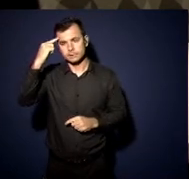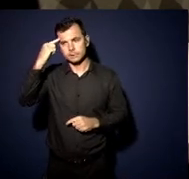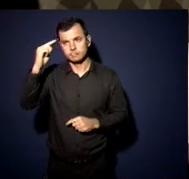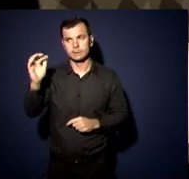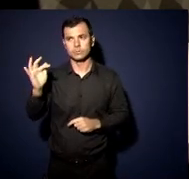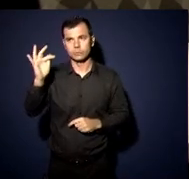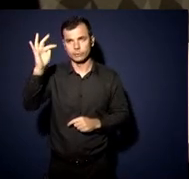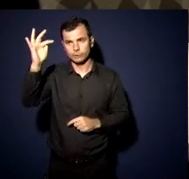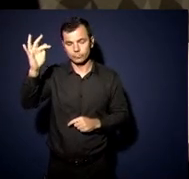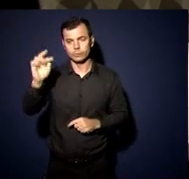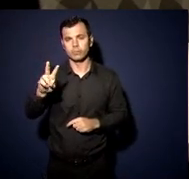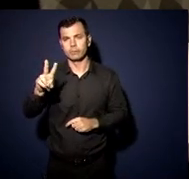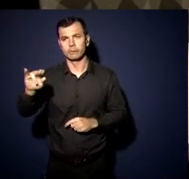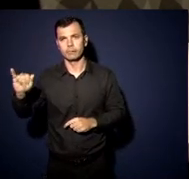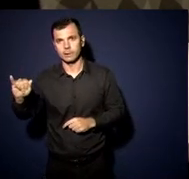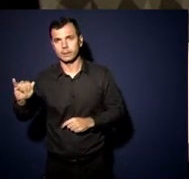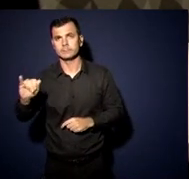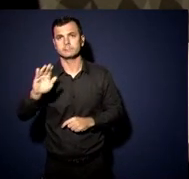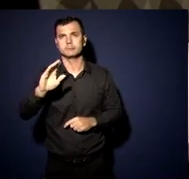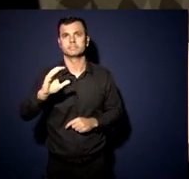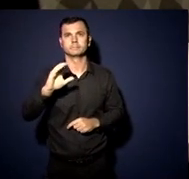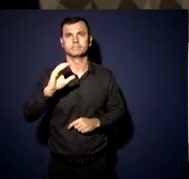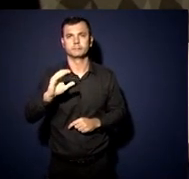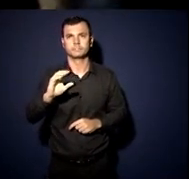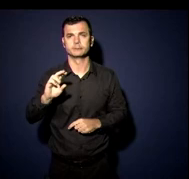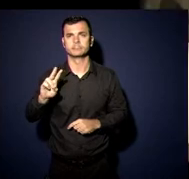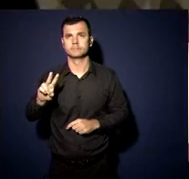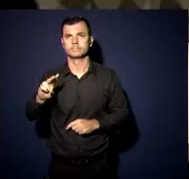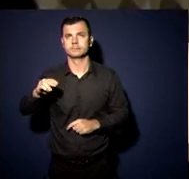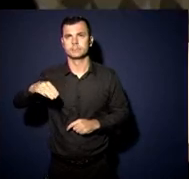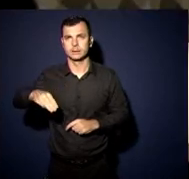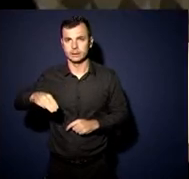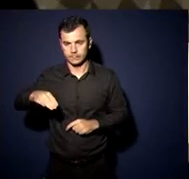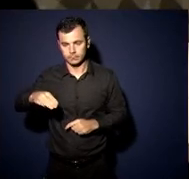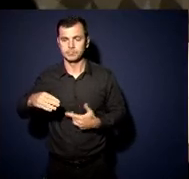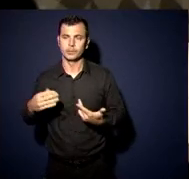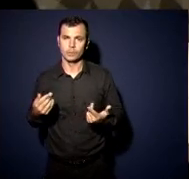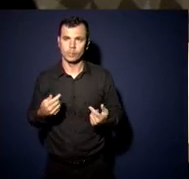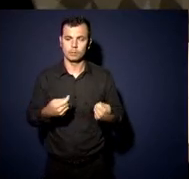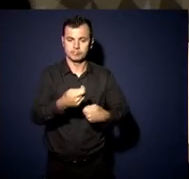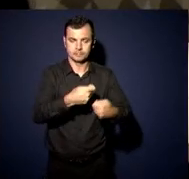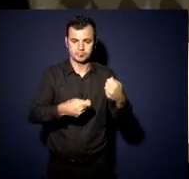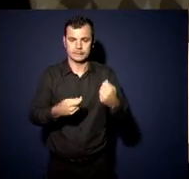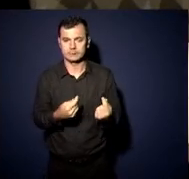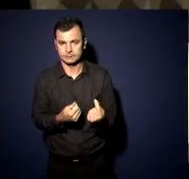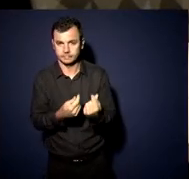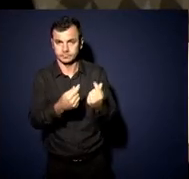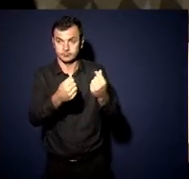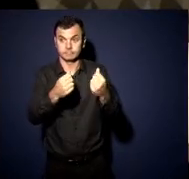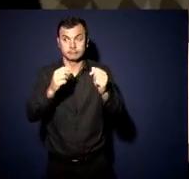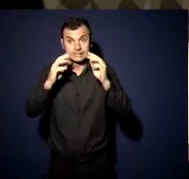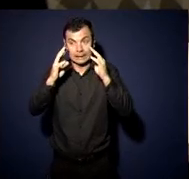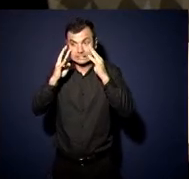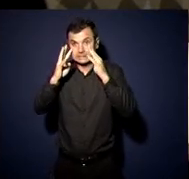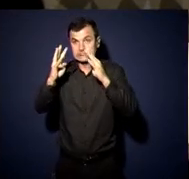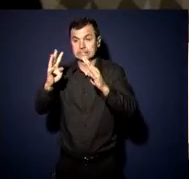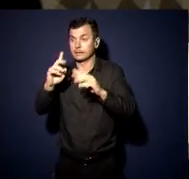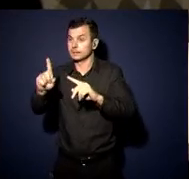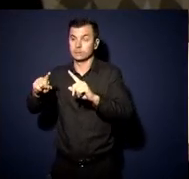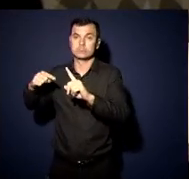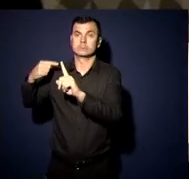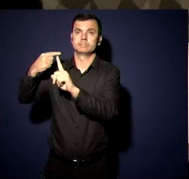mas sempre a cvm tem momentos ou Mercado de Capitais tem momentos que exigem uma atenção esta a gente teve isso